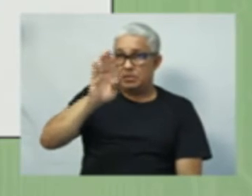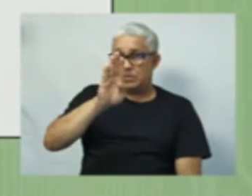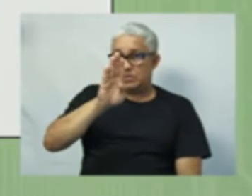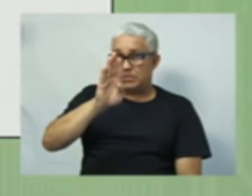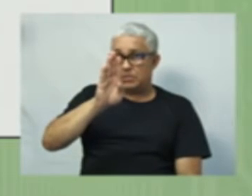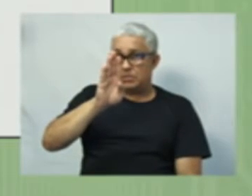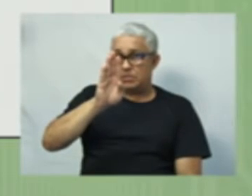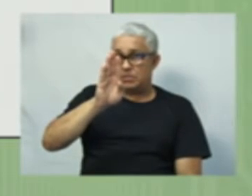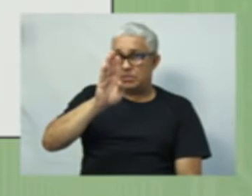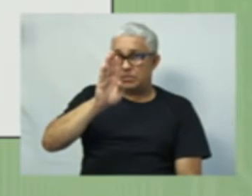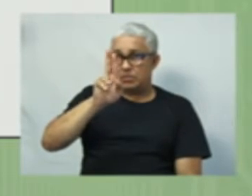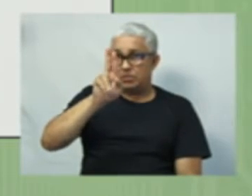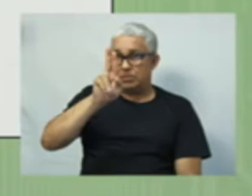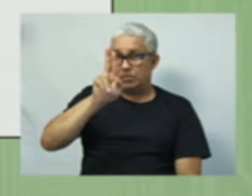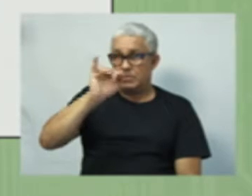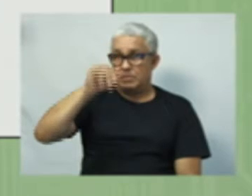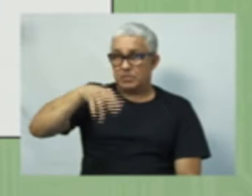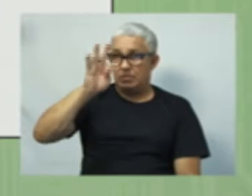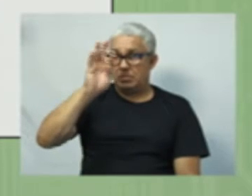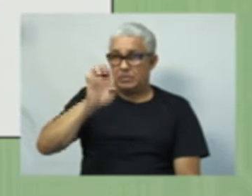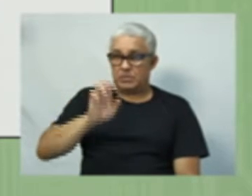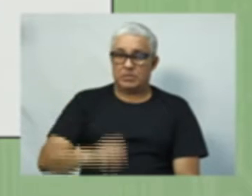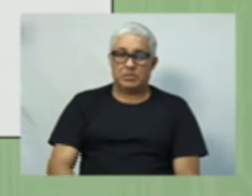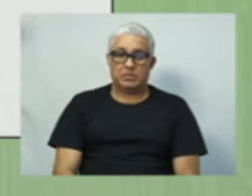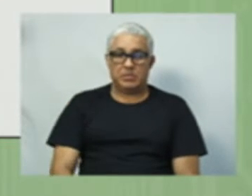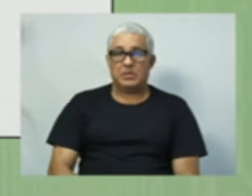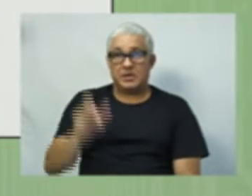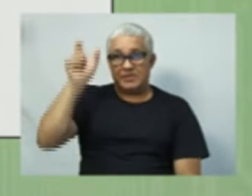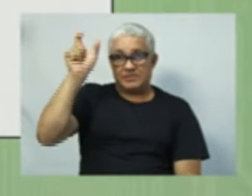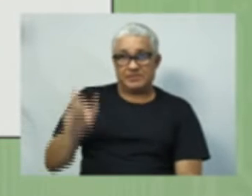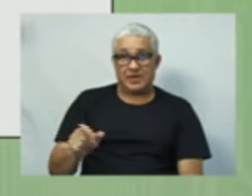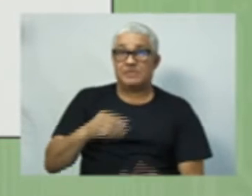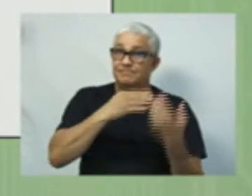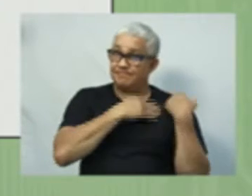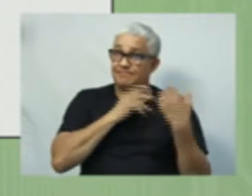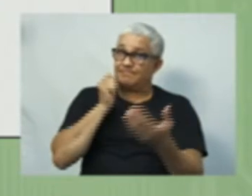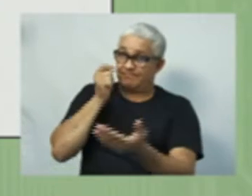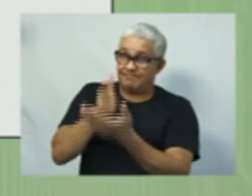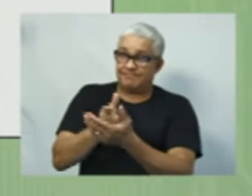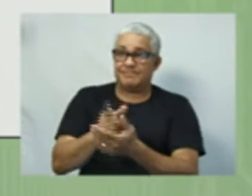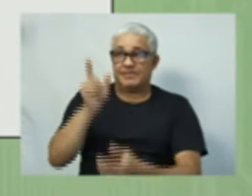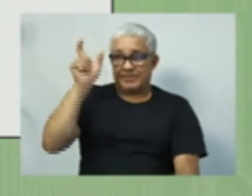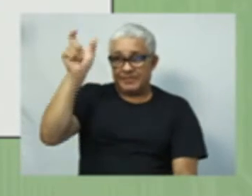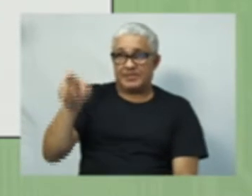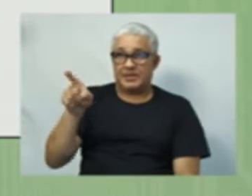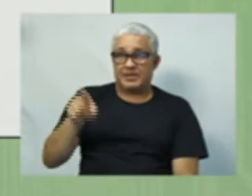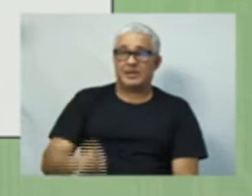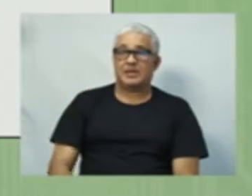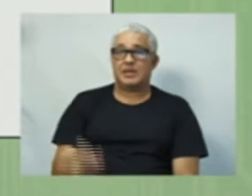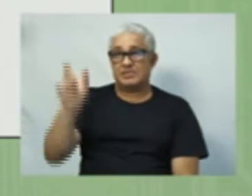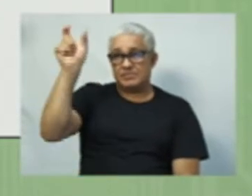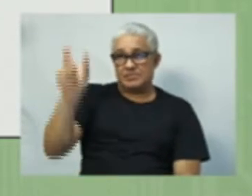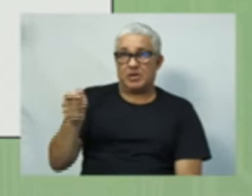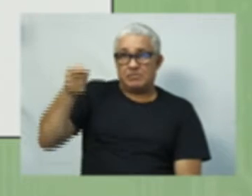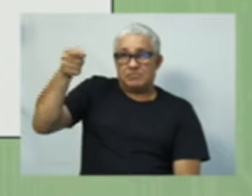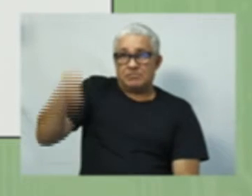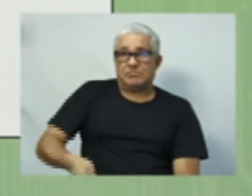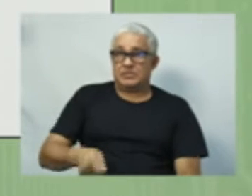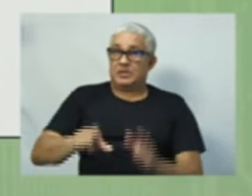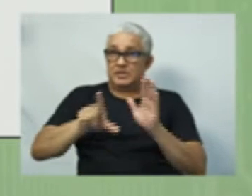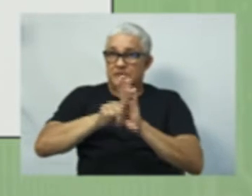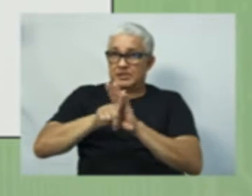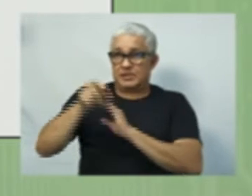a pessoa mais feliz. O contribuinte é a pessoa responsável por pagar. É o sujeito obrigado pela